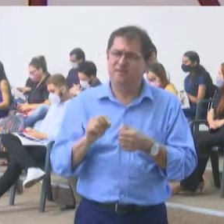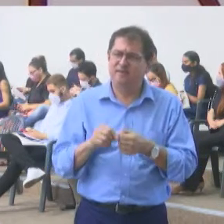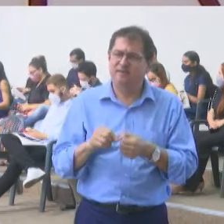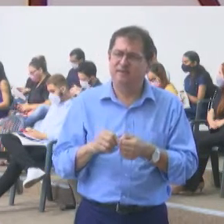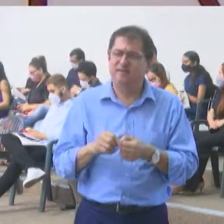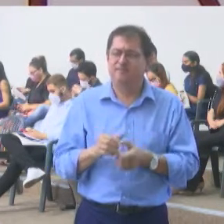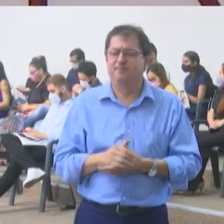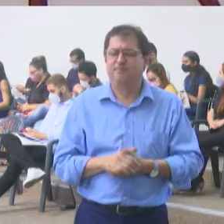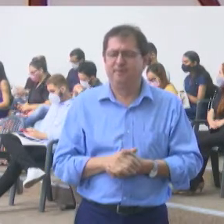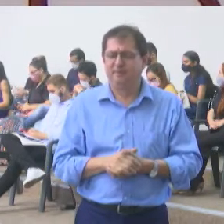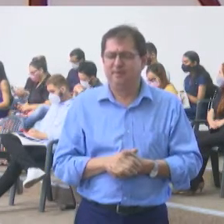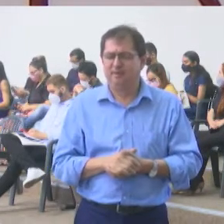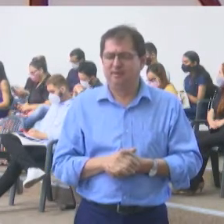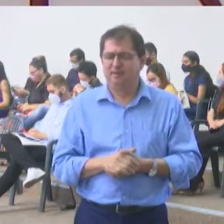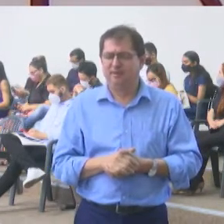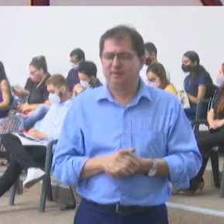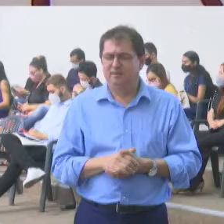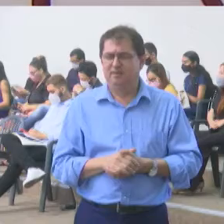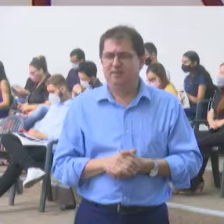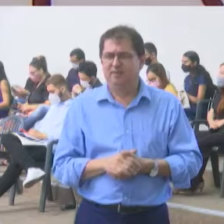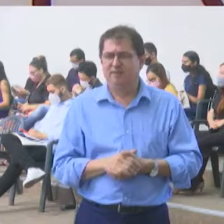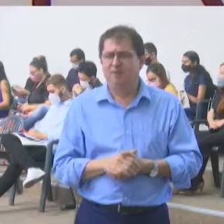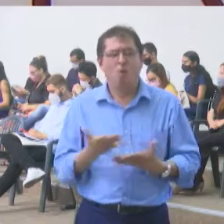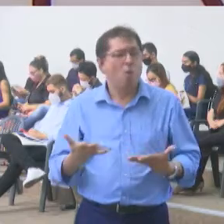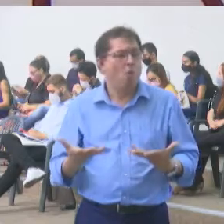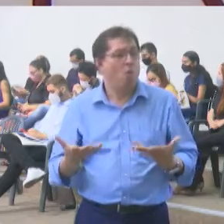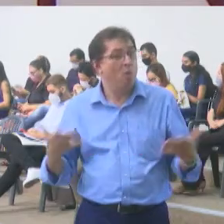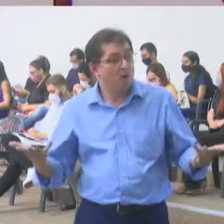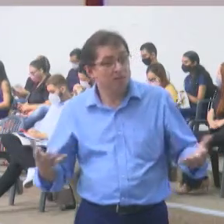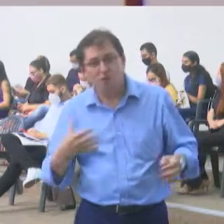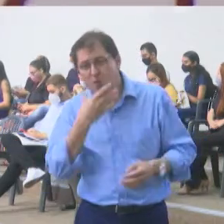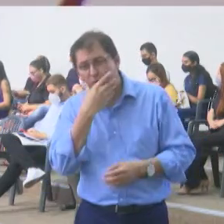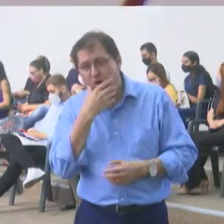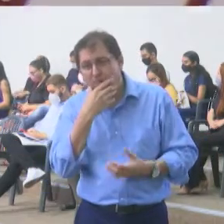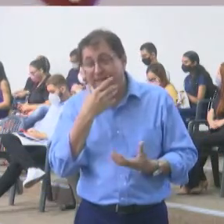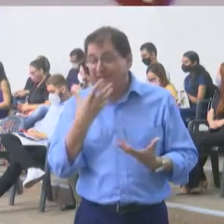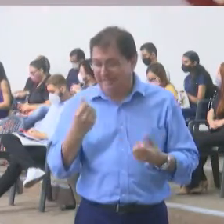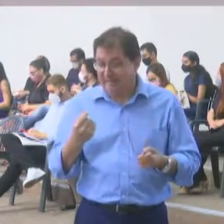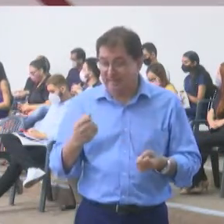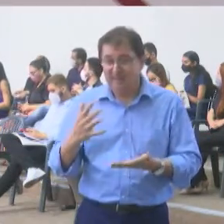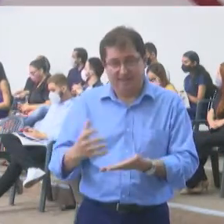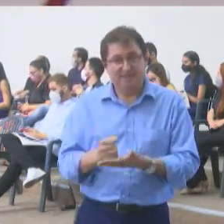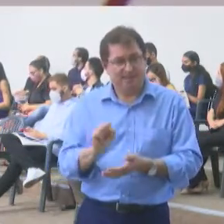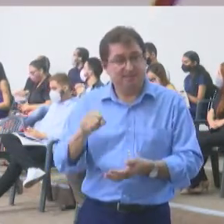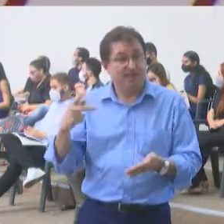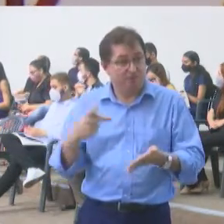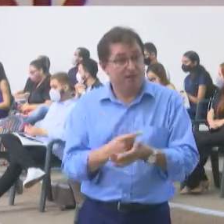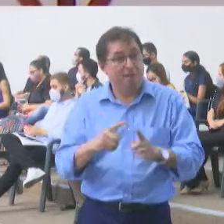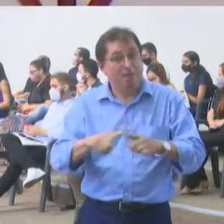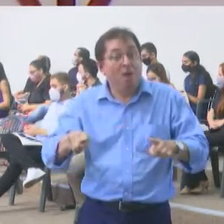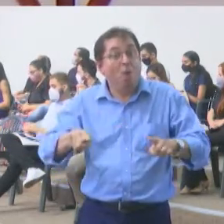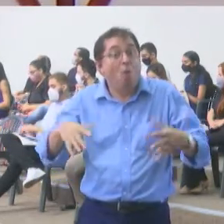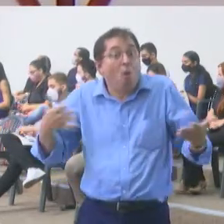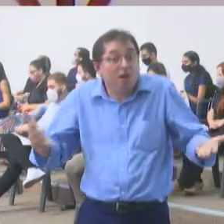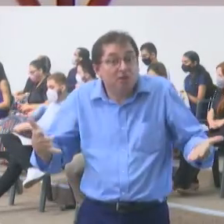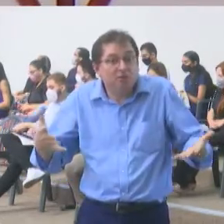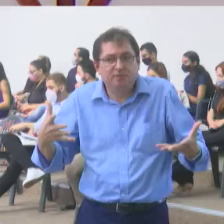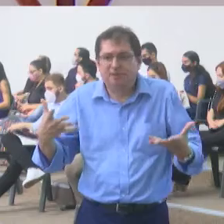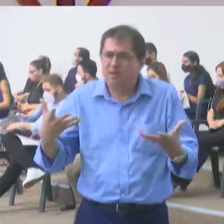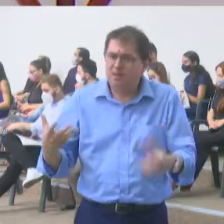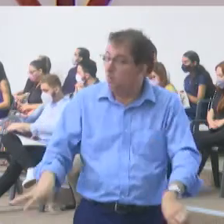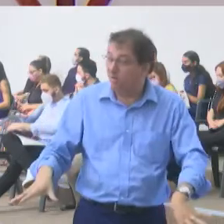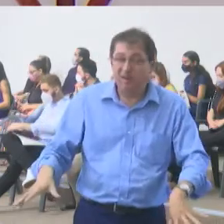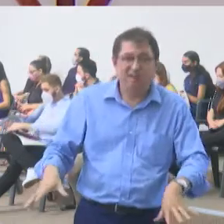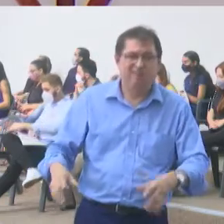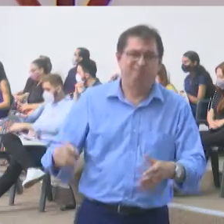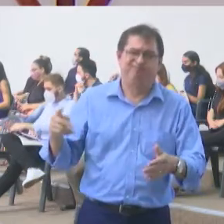seu parceiro, e assim se confirmava um negócio em Israel. Então aquele homem, Boaz, agora vai tirar juntamente com ele